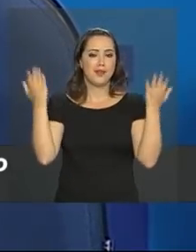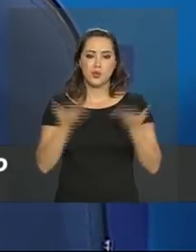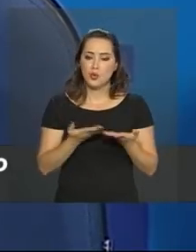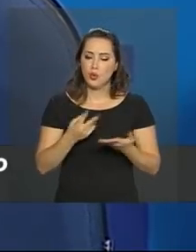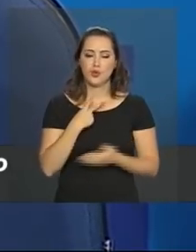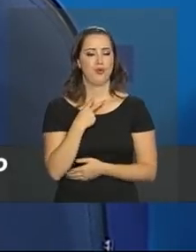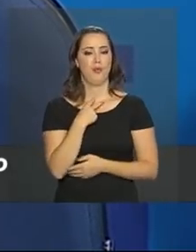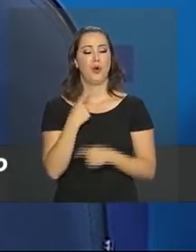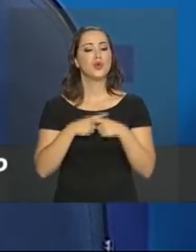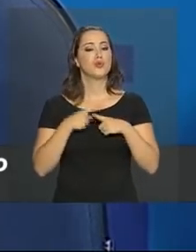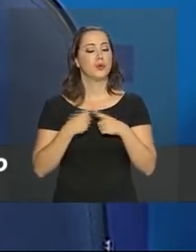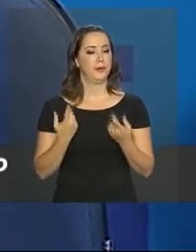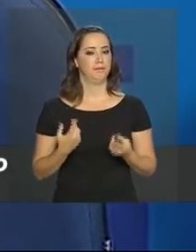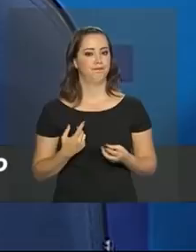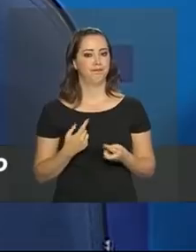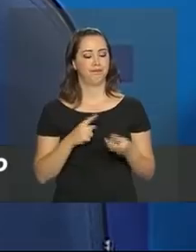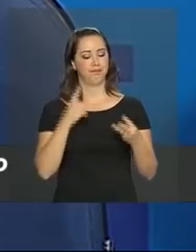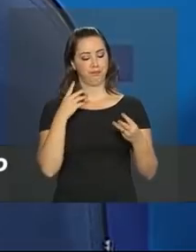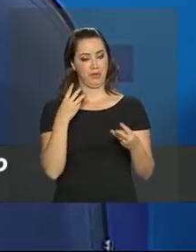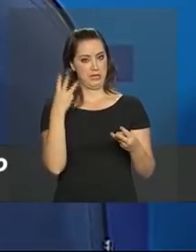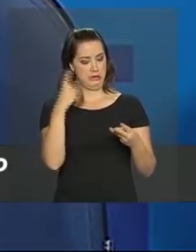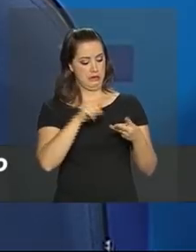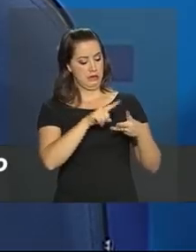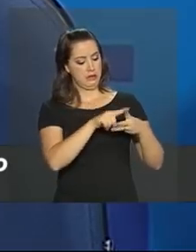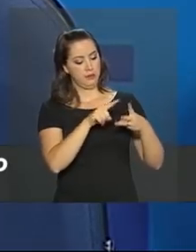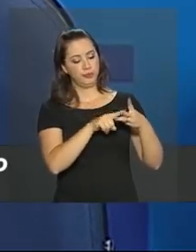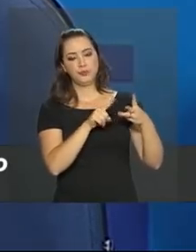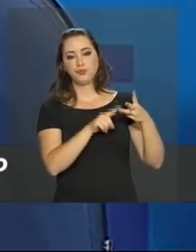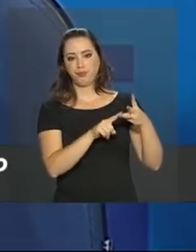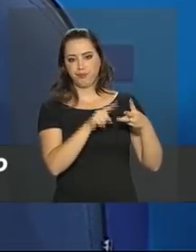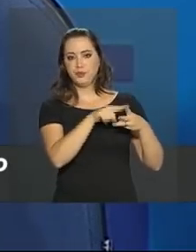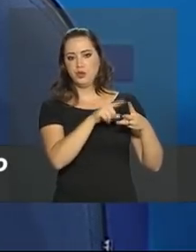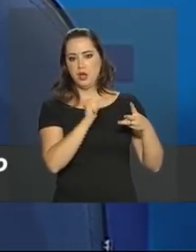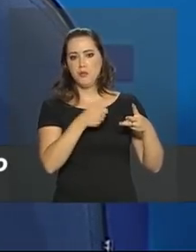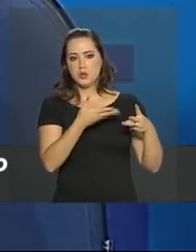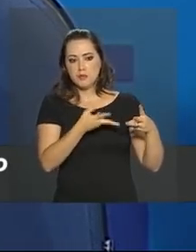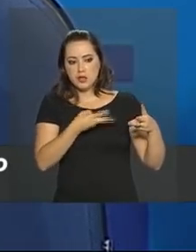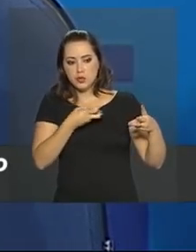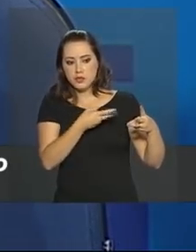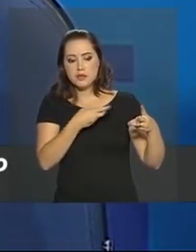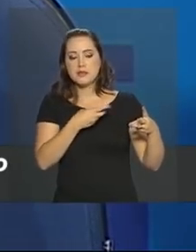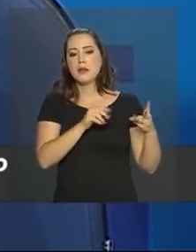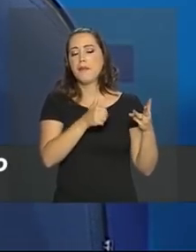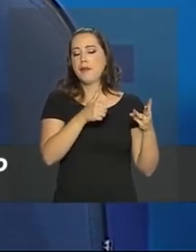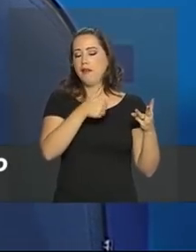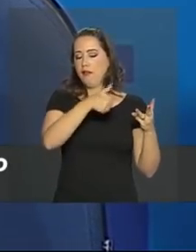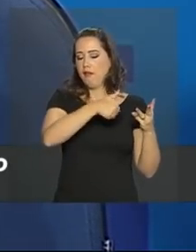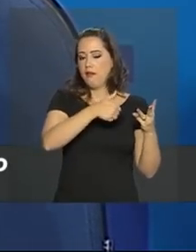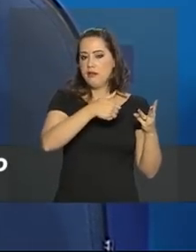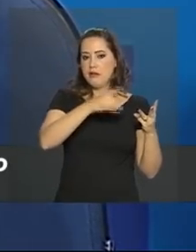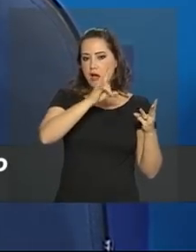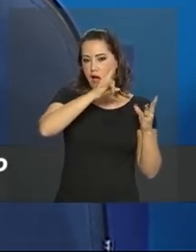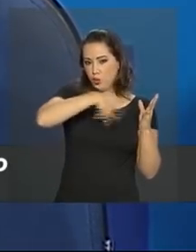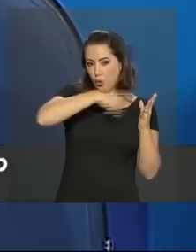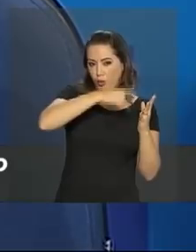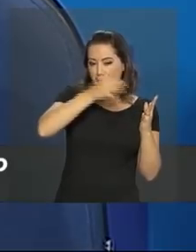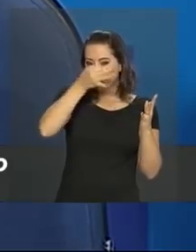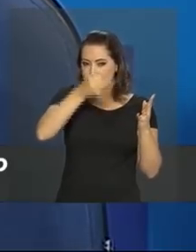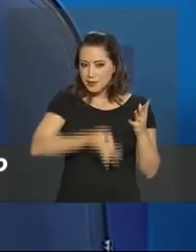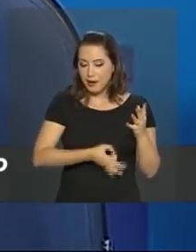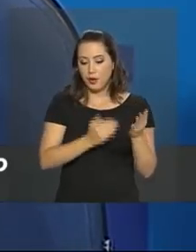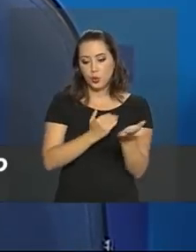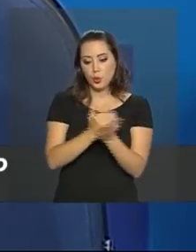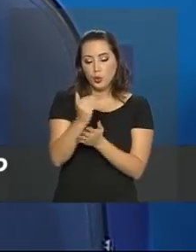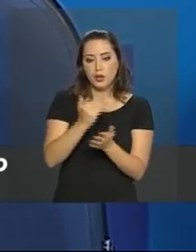porque nós temos três checagem de identidade e uma delas acontece durante a prova e durante a prova se